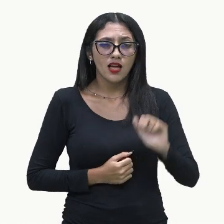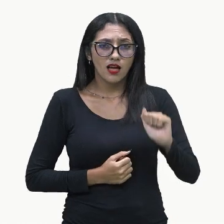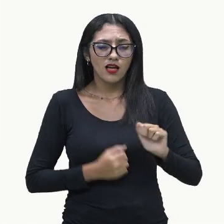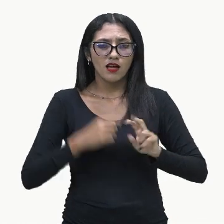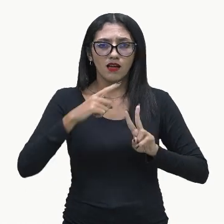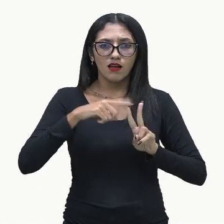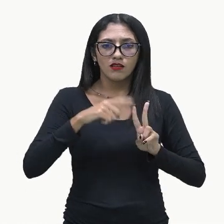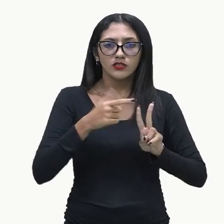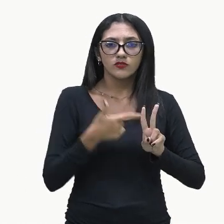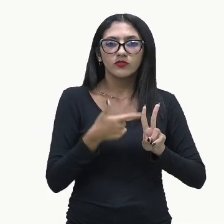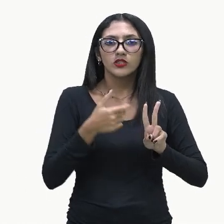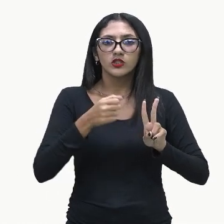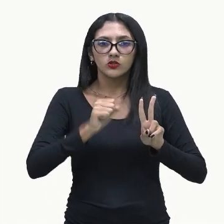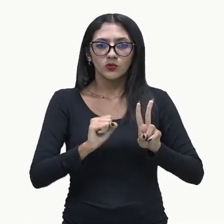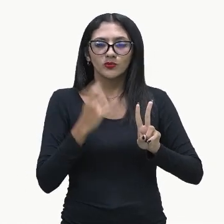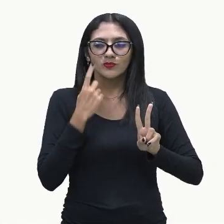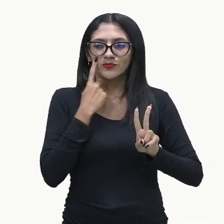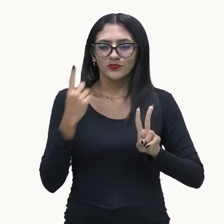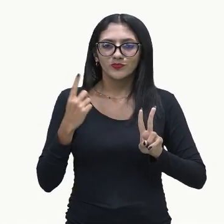simplificada, ela vai dar